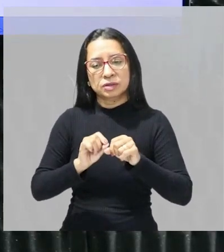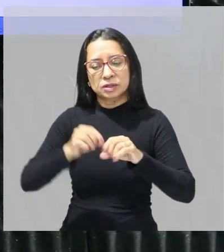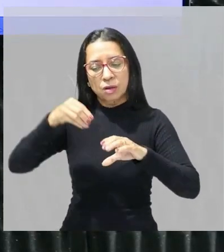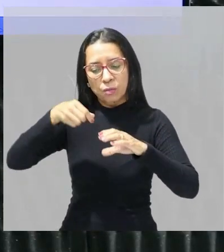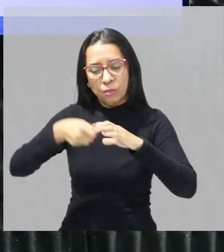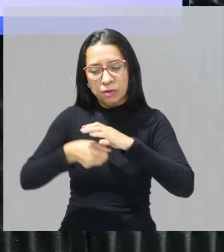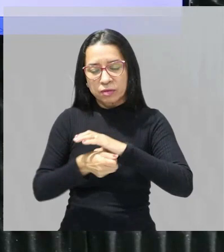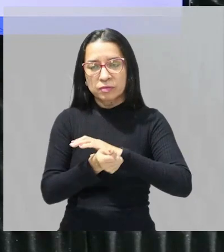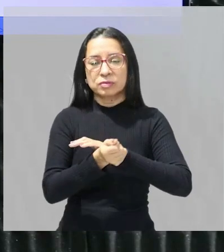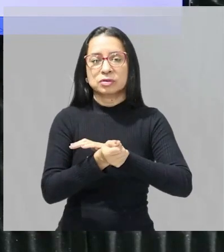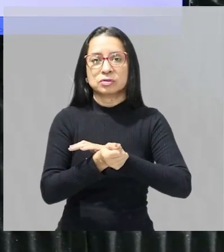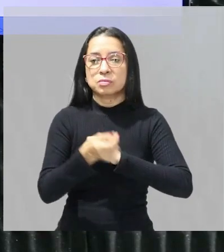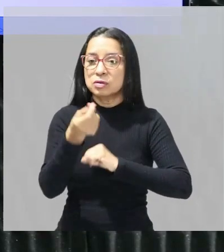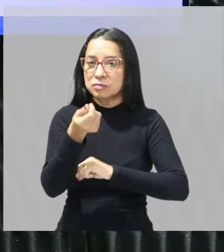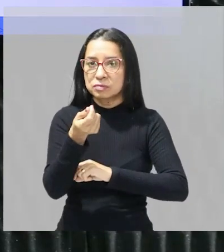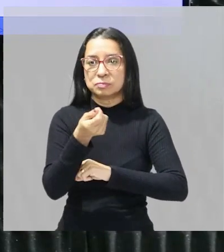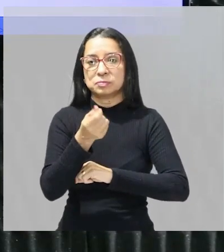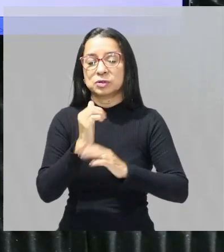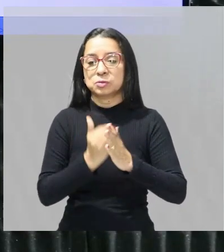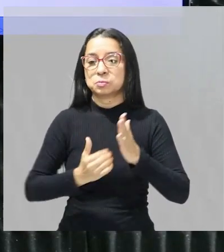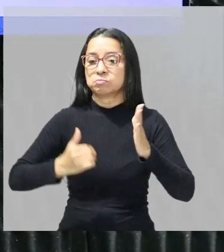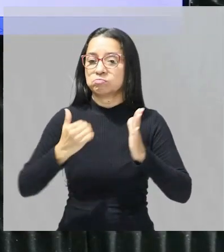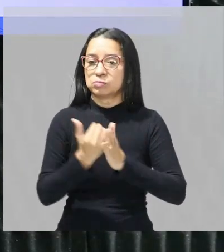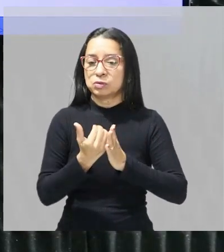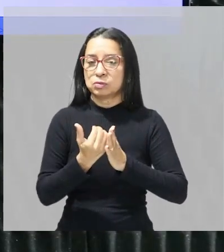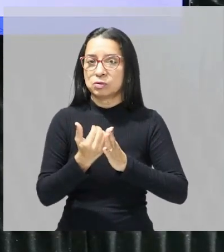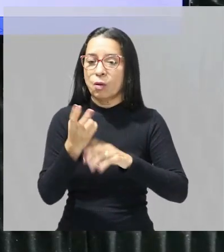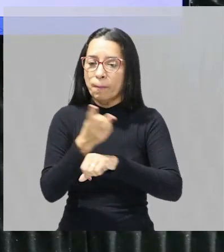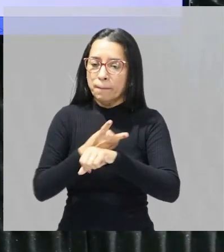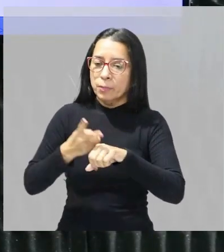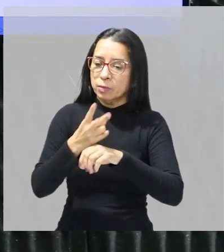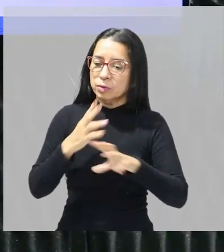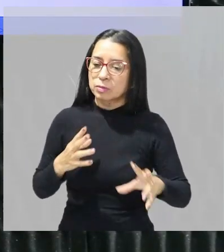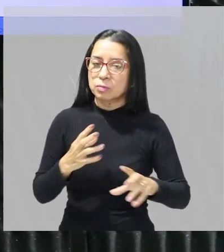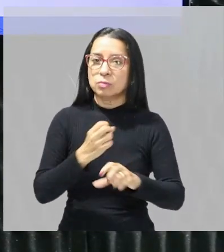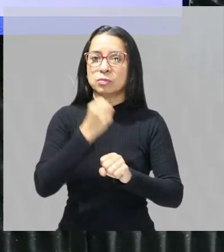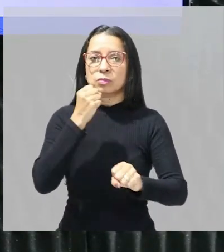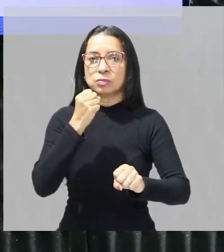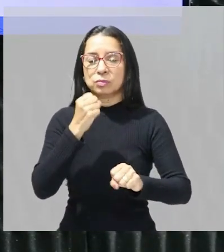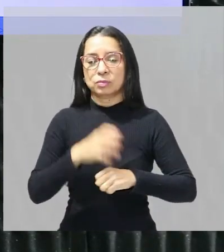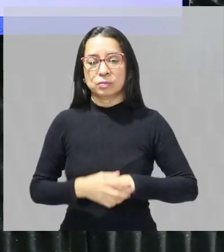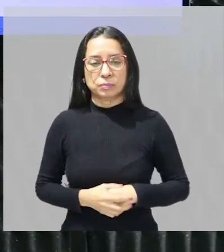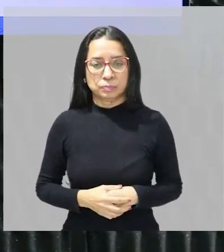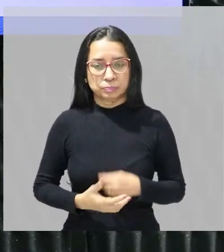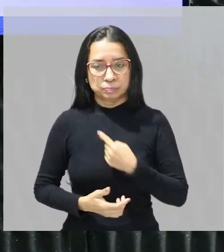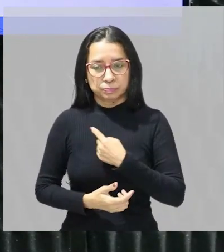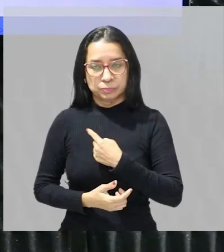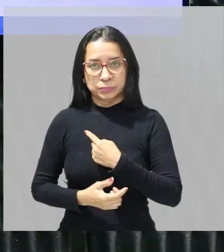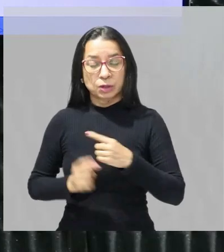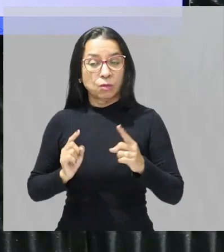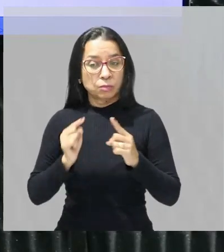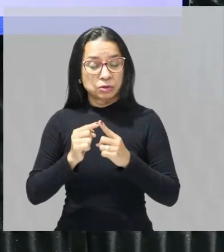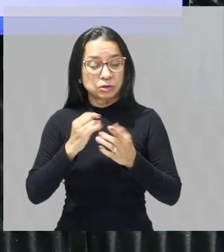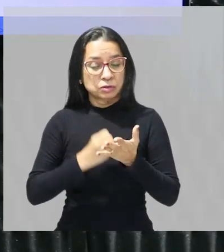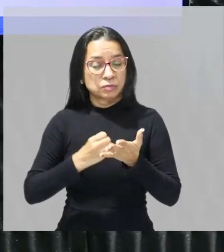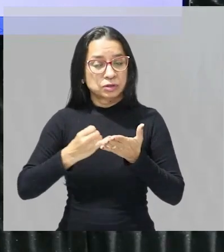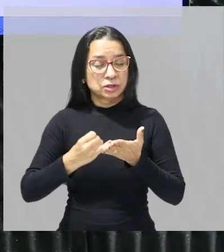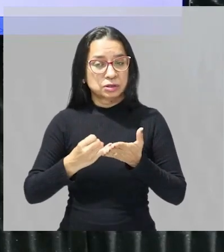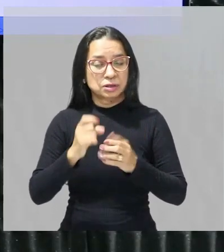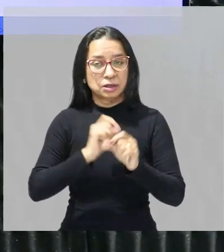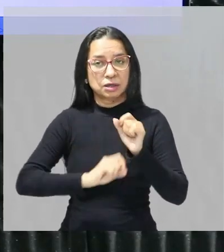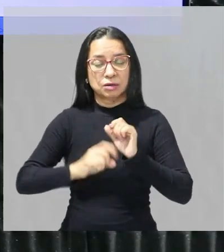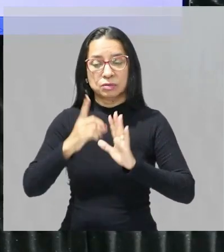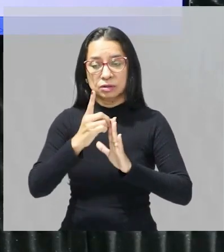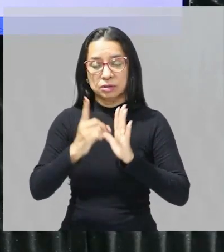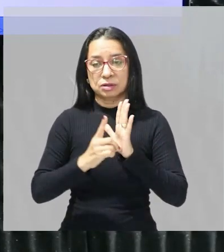acaba também tendo o objetivo de buscar o lucro. Muita atenção! O objetivo inicial da Revolução Verde, na sua ideia, na sua gênese, ali